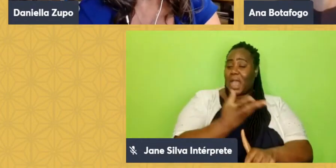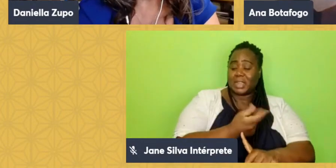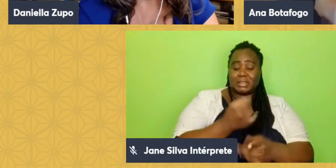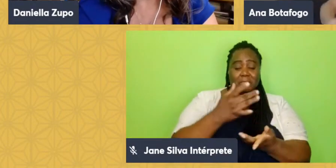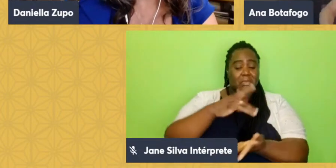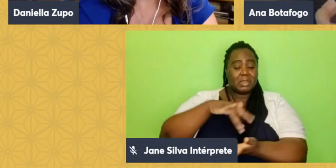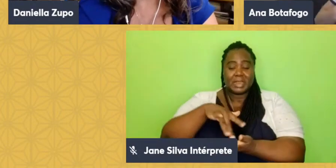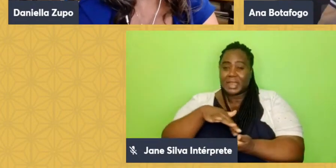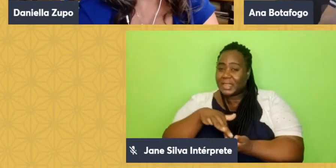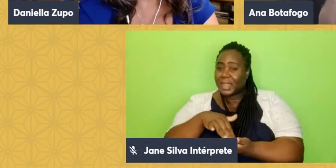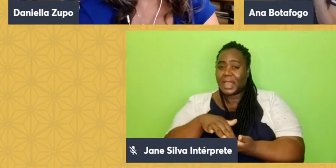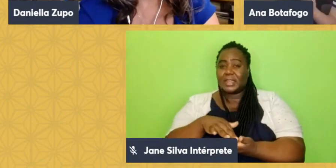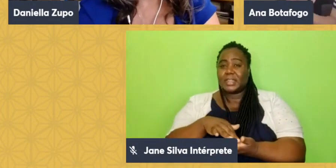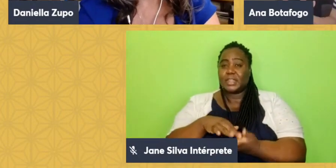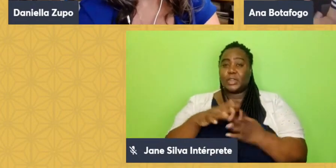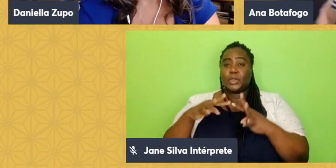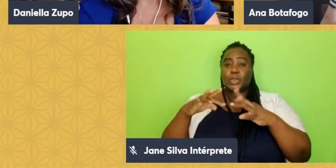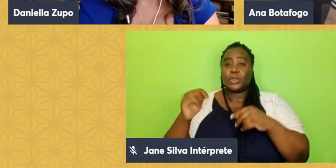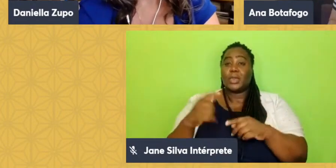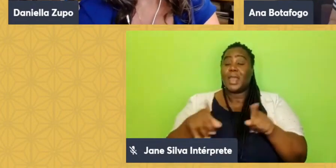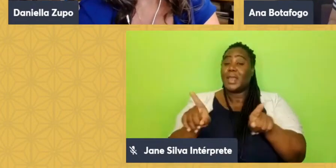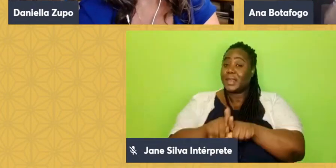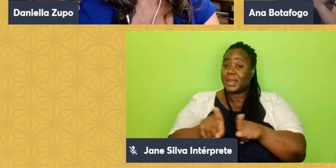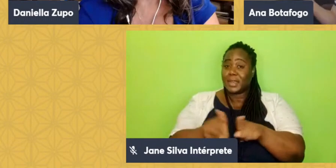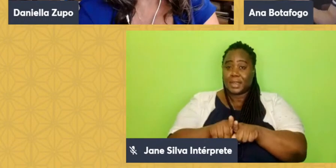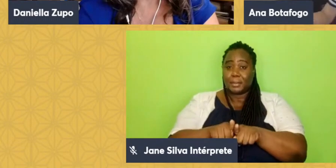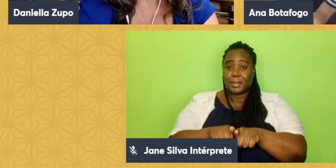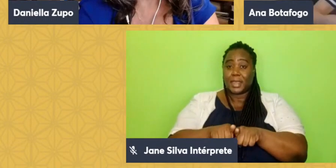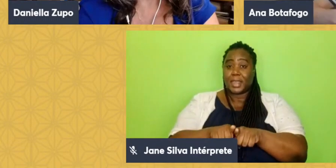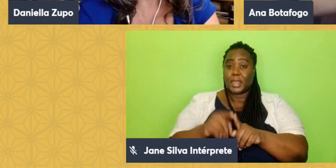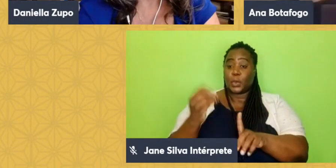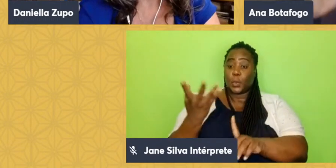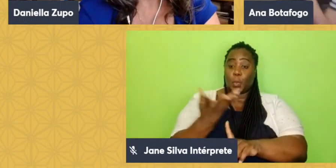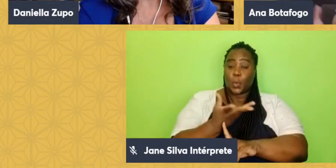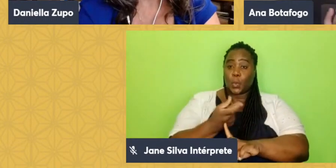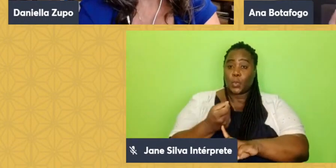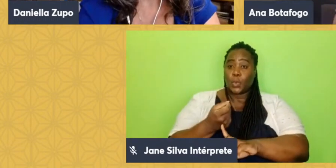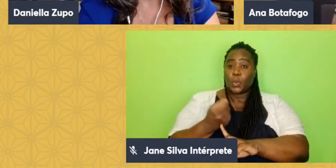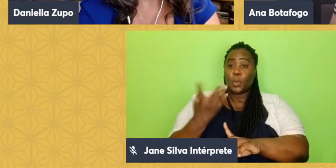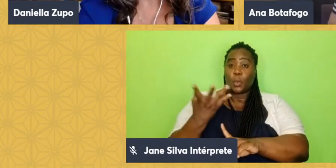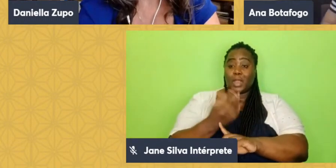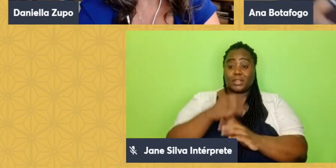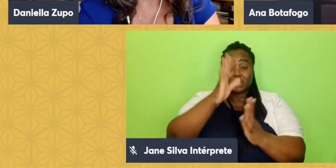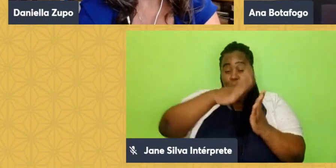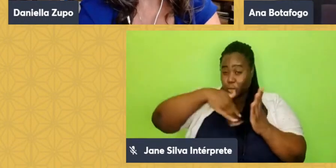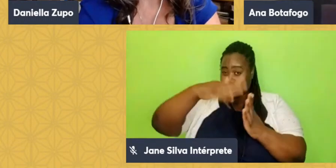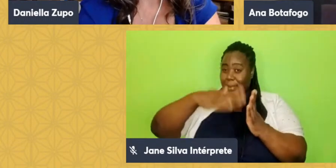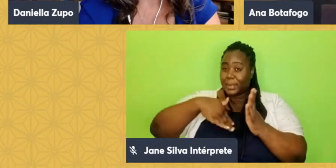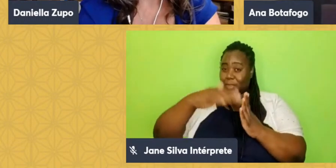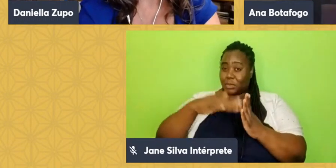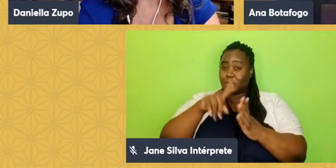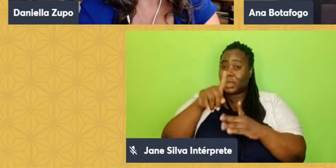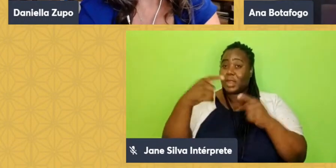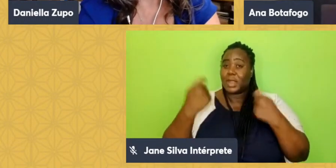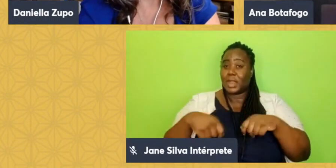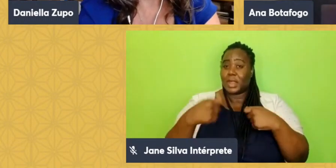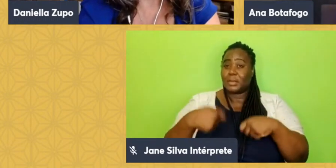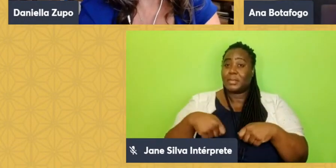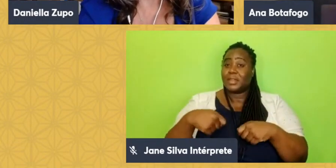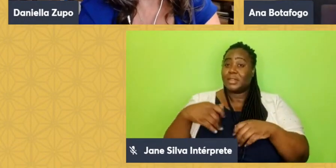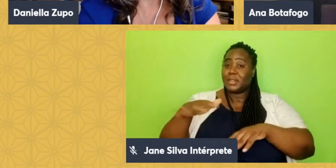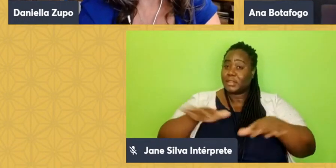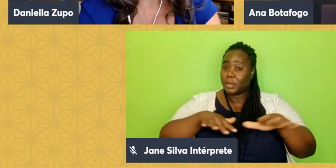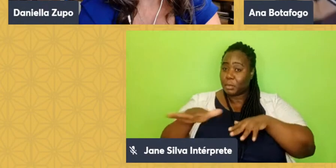seja ele bailarino eu acho que até mesmo um artista o artista plástico ele não precisa se